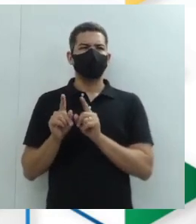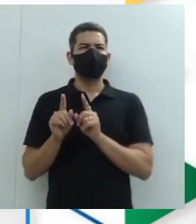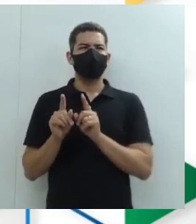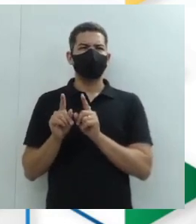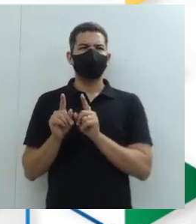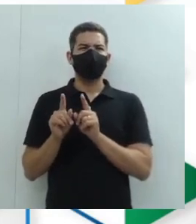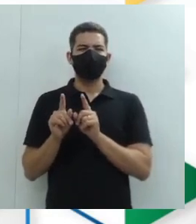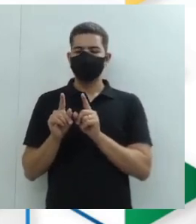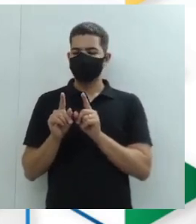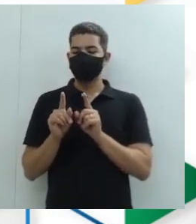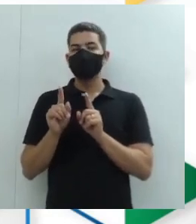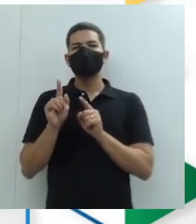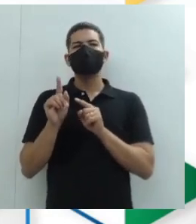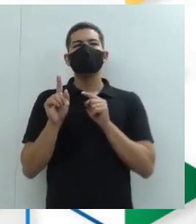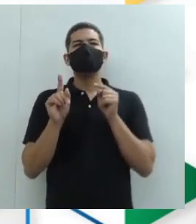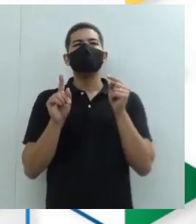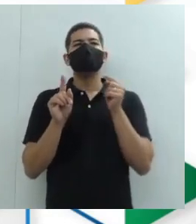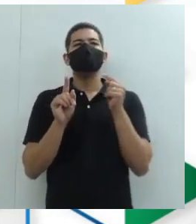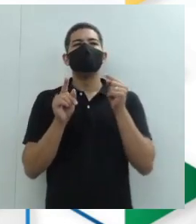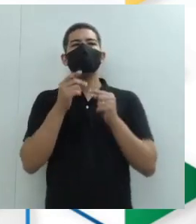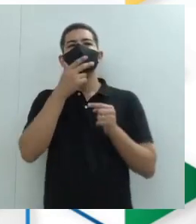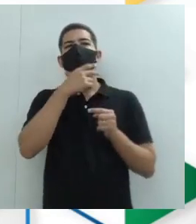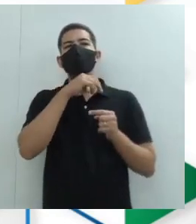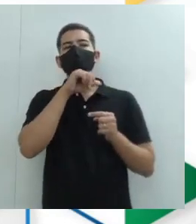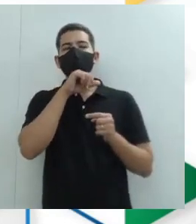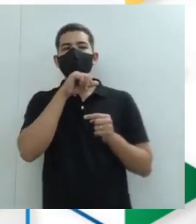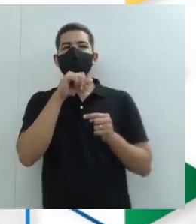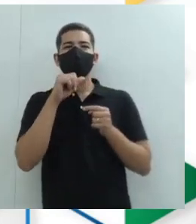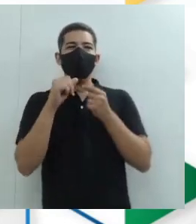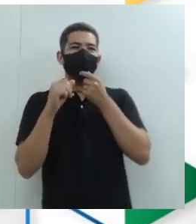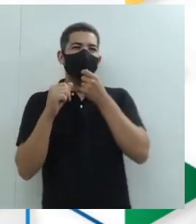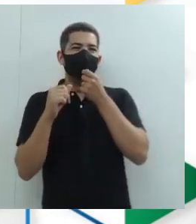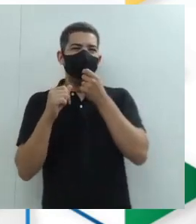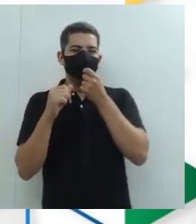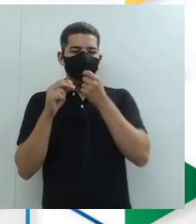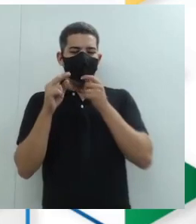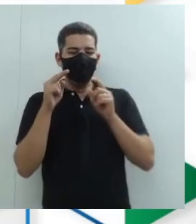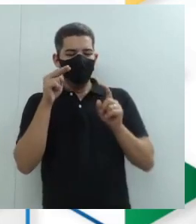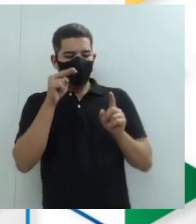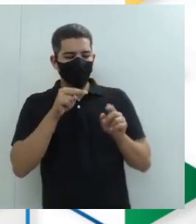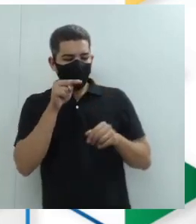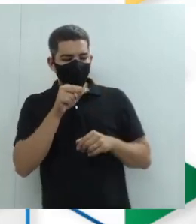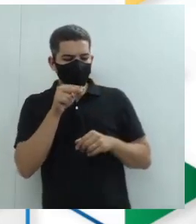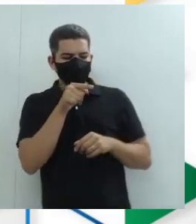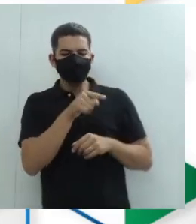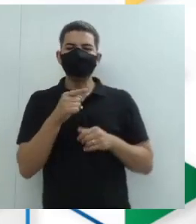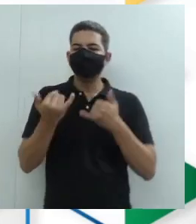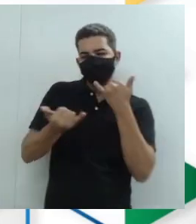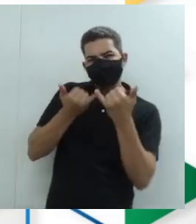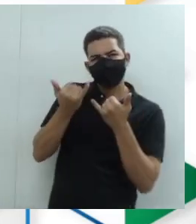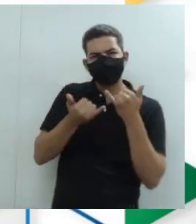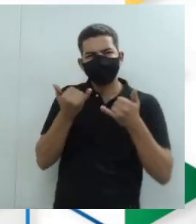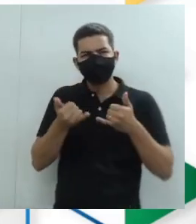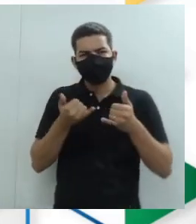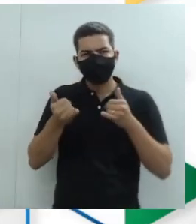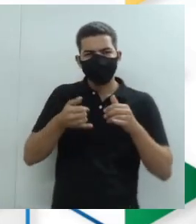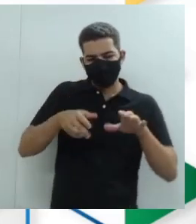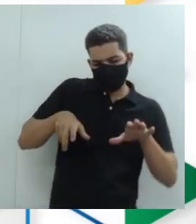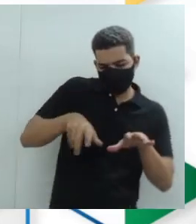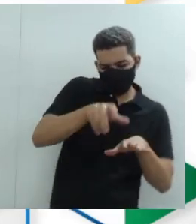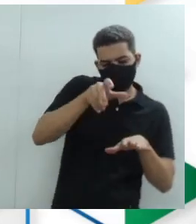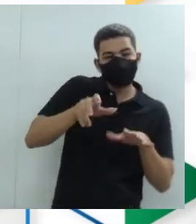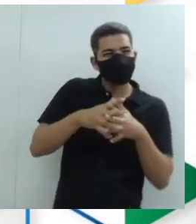observar a situação no primeiro quadrinho. No primeiro quadrinho, o pai observa o filho brincar, o filho está brincando com um caminhão